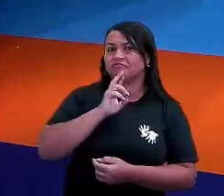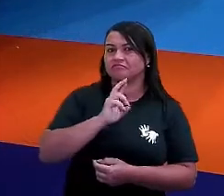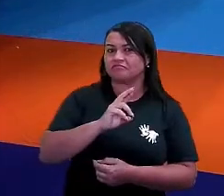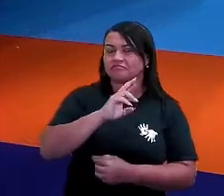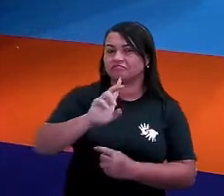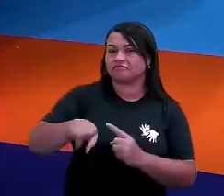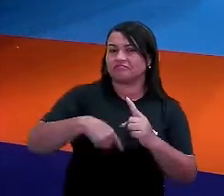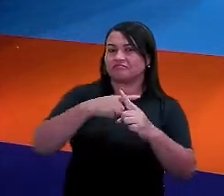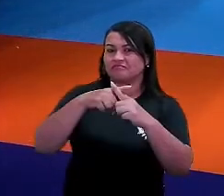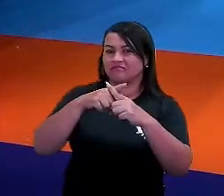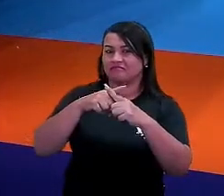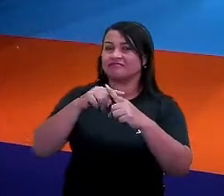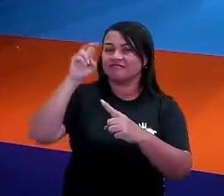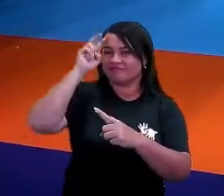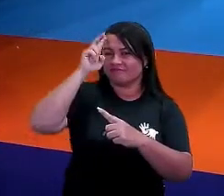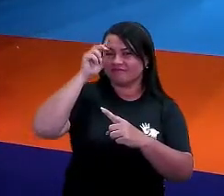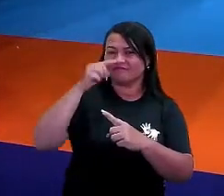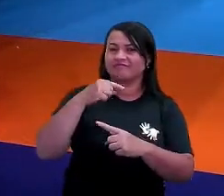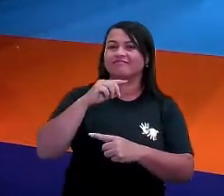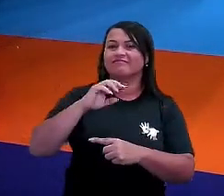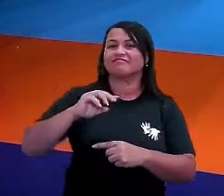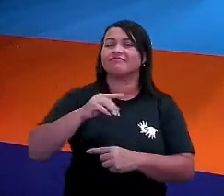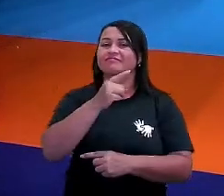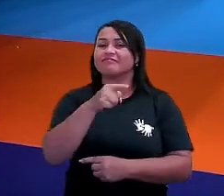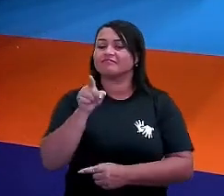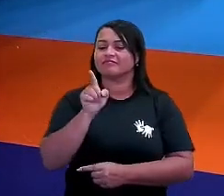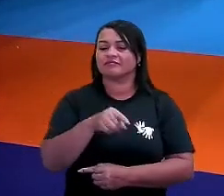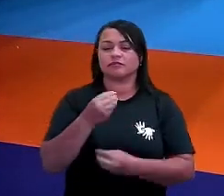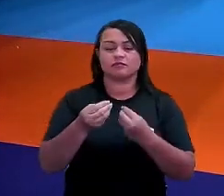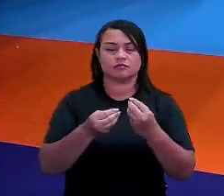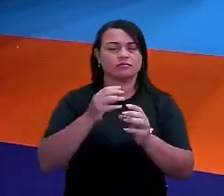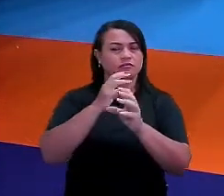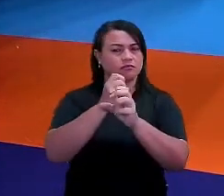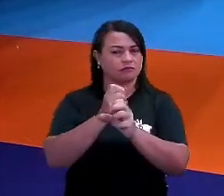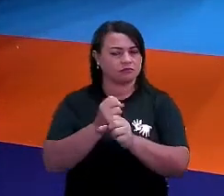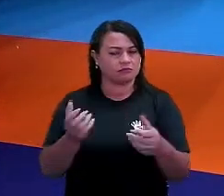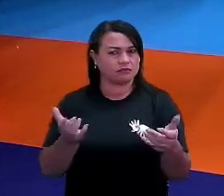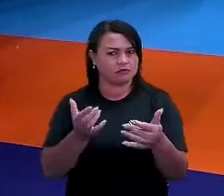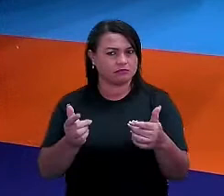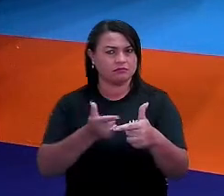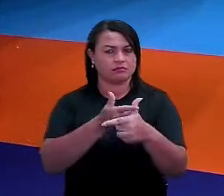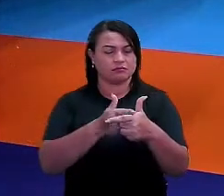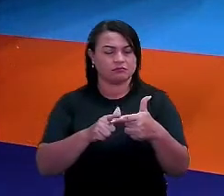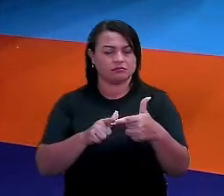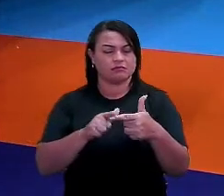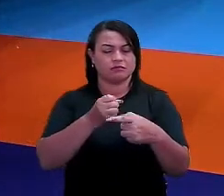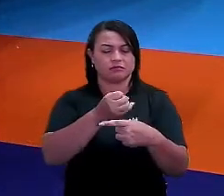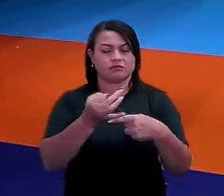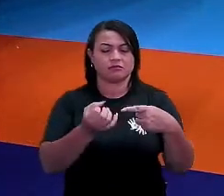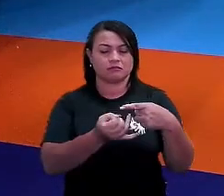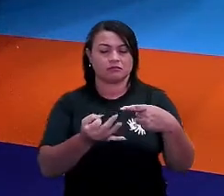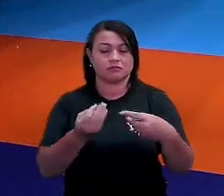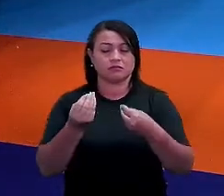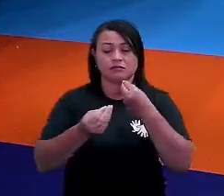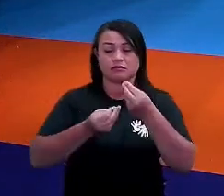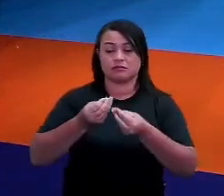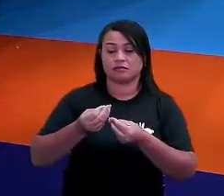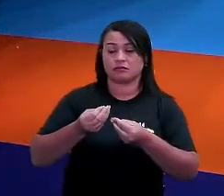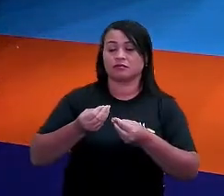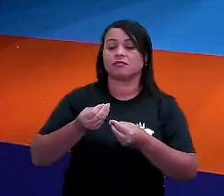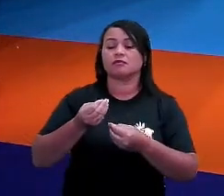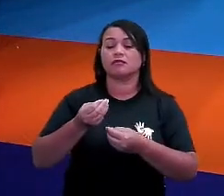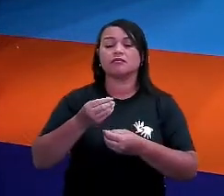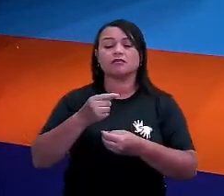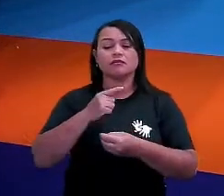né? Da regra de 3? Eu vou trazer ela aqui para esse cálculo de divisão de frações. Este procedimento